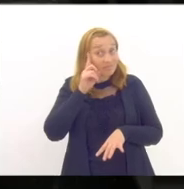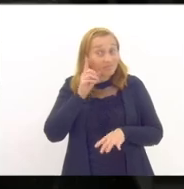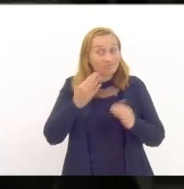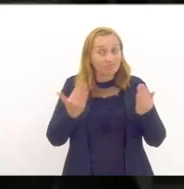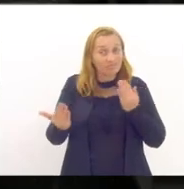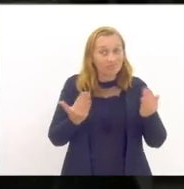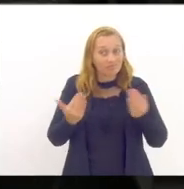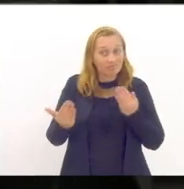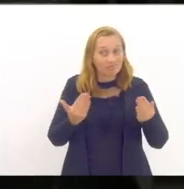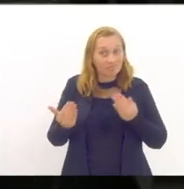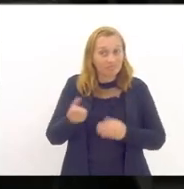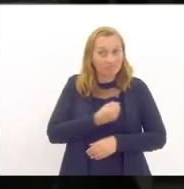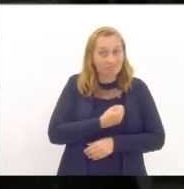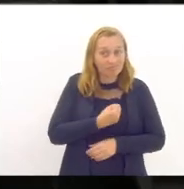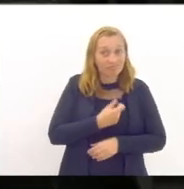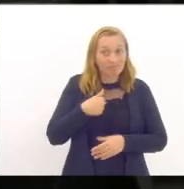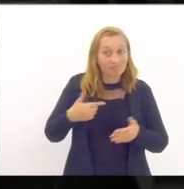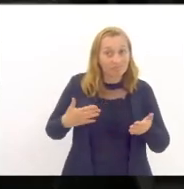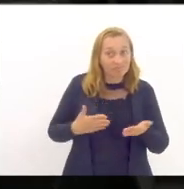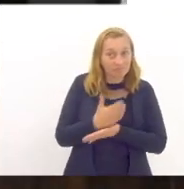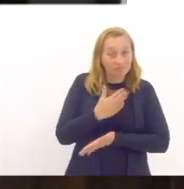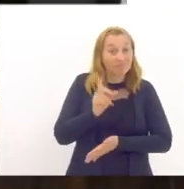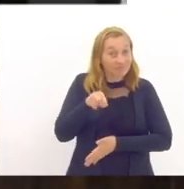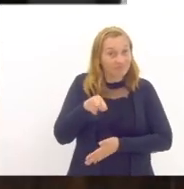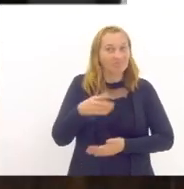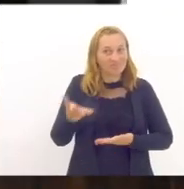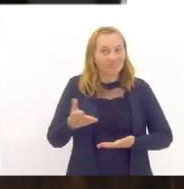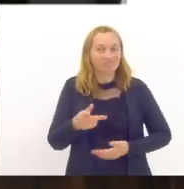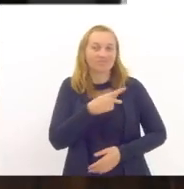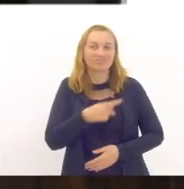se for por maioria simples, eu passo, hein, presidente? Aprovo.